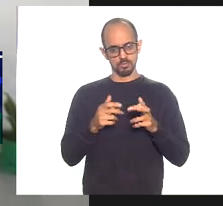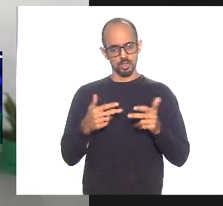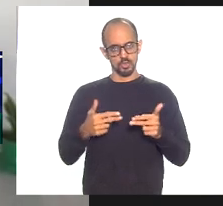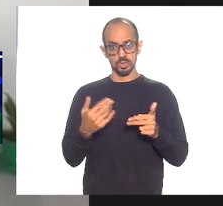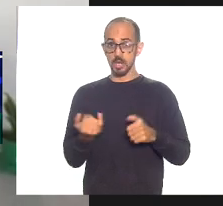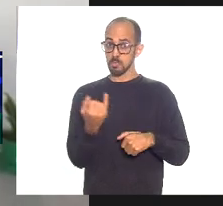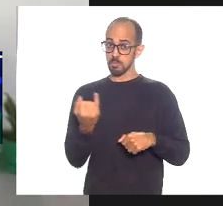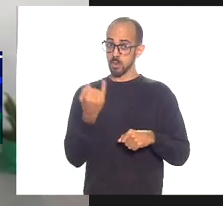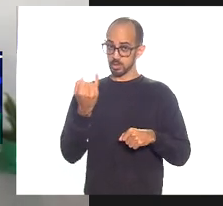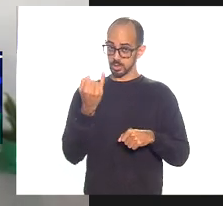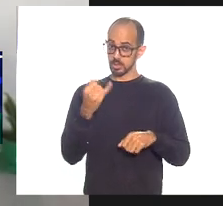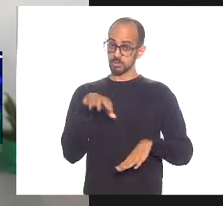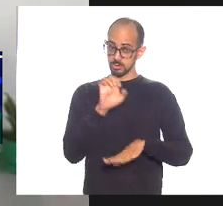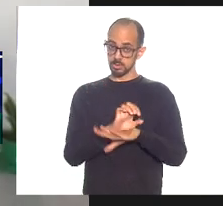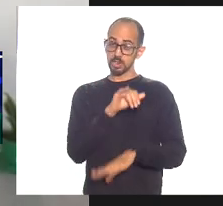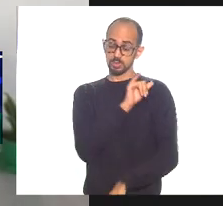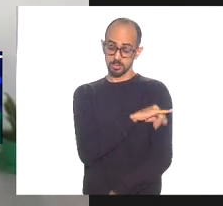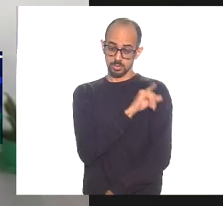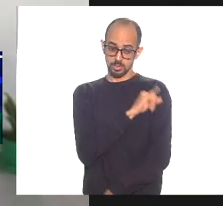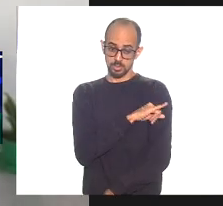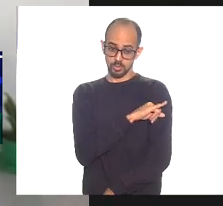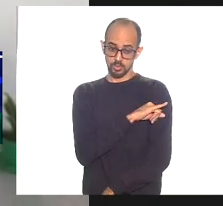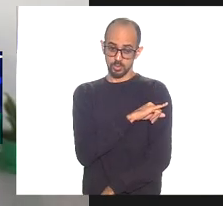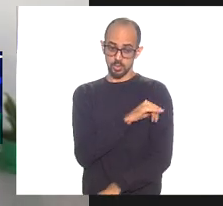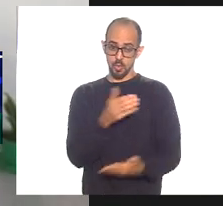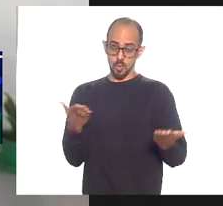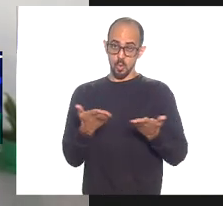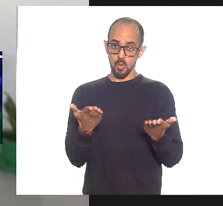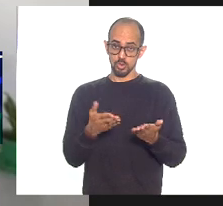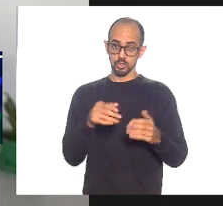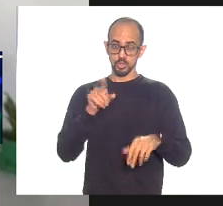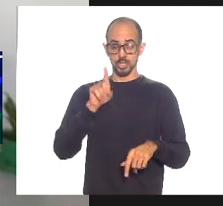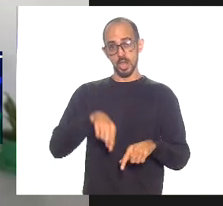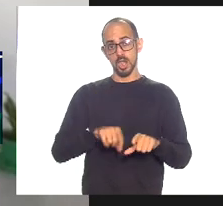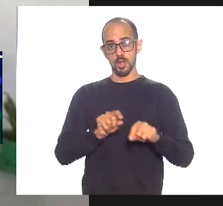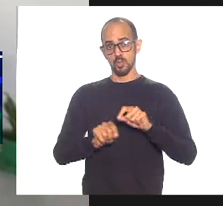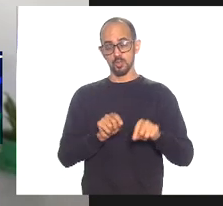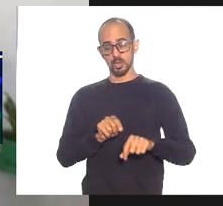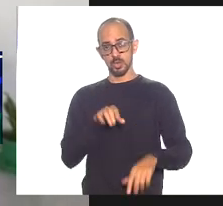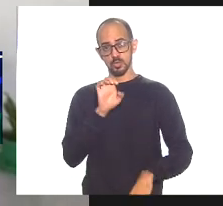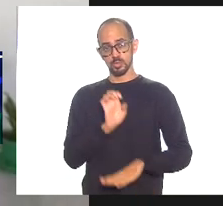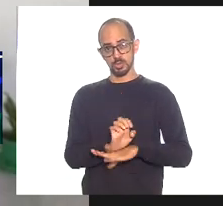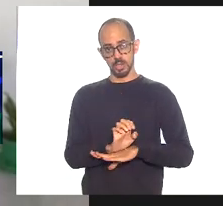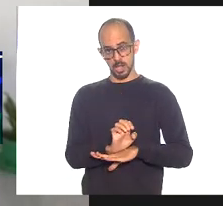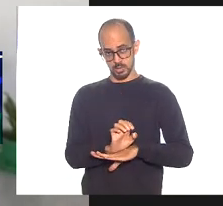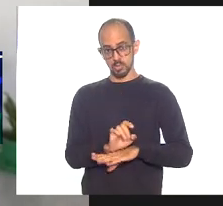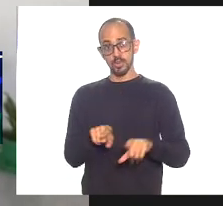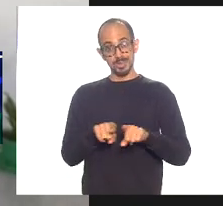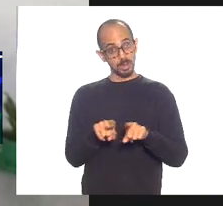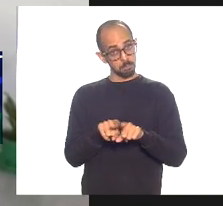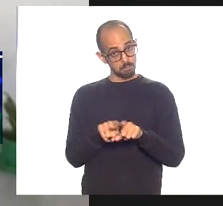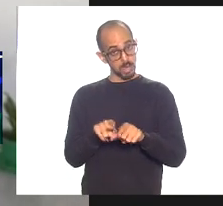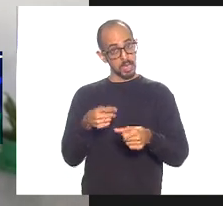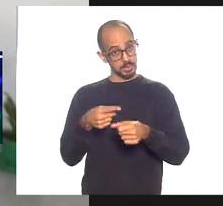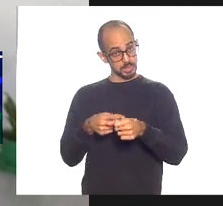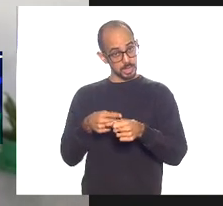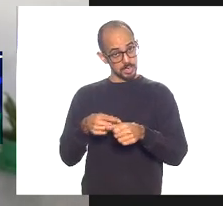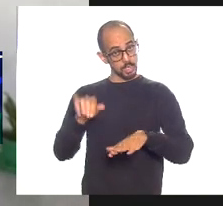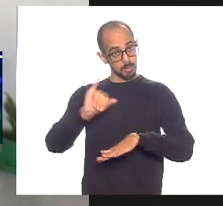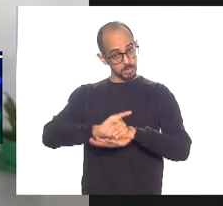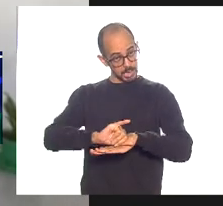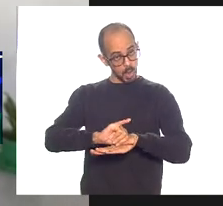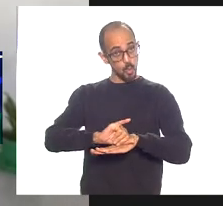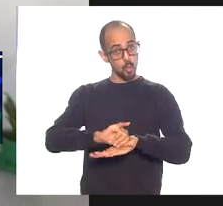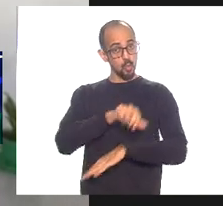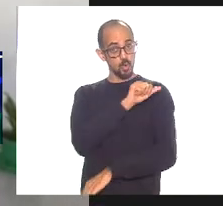essencial para o estado do Rio de Janeiro Rio de Janeiro é hoje a o estado EA cidade quando a gente pensa em termos de Capital